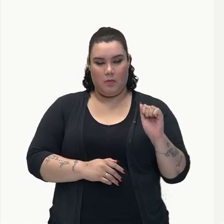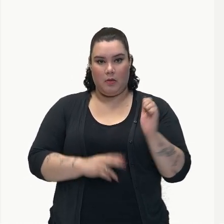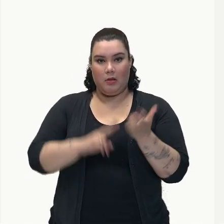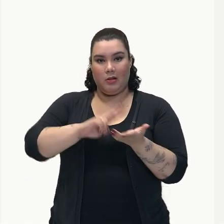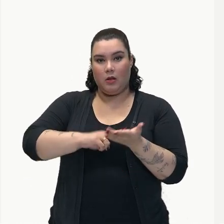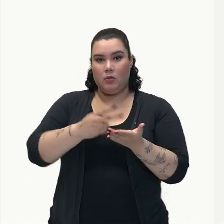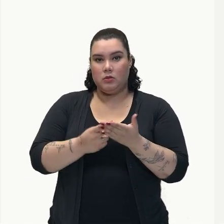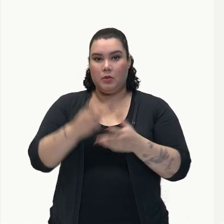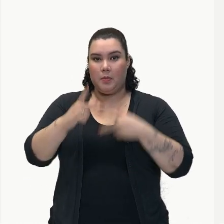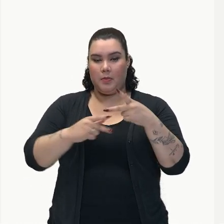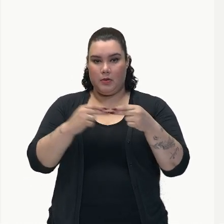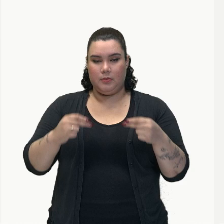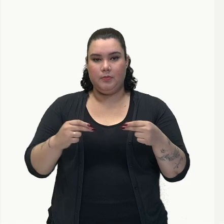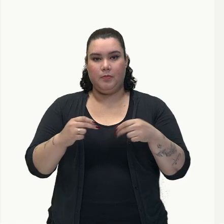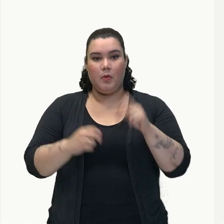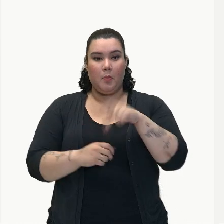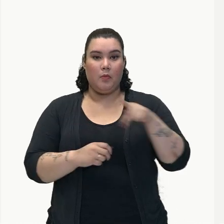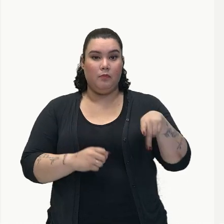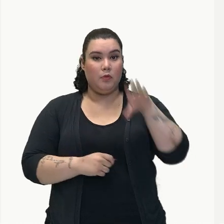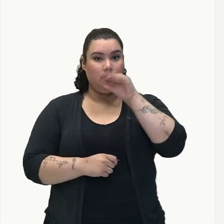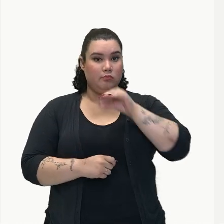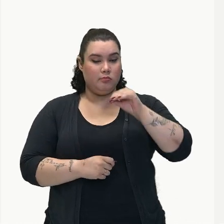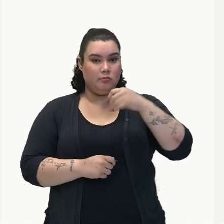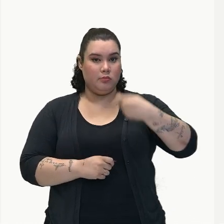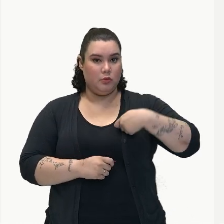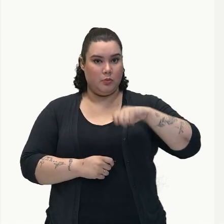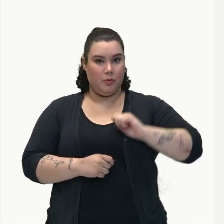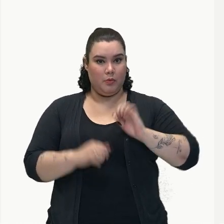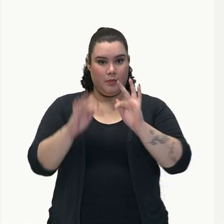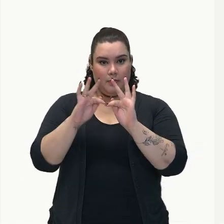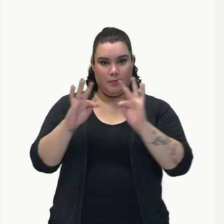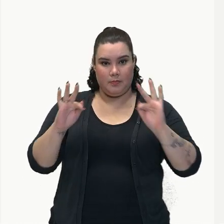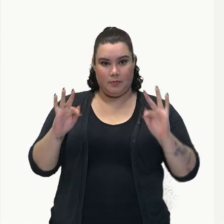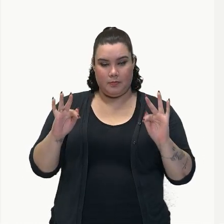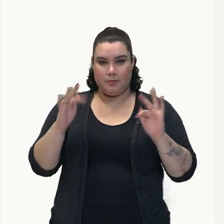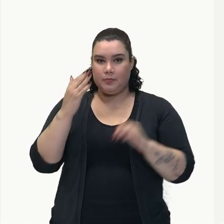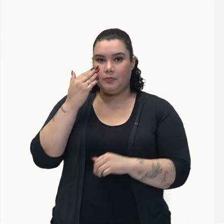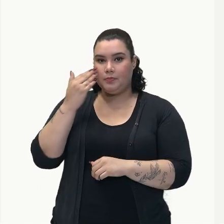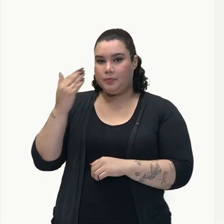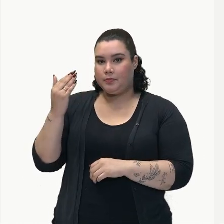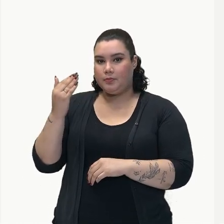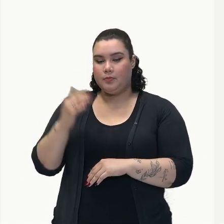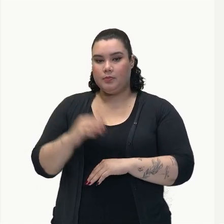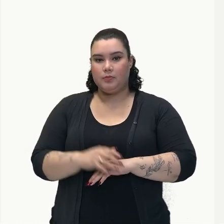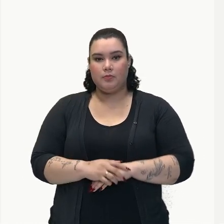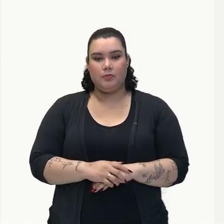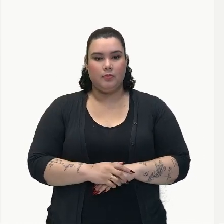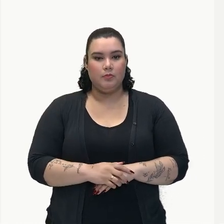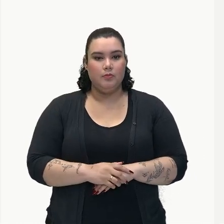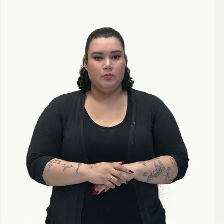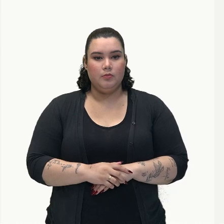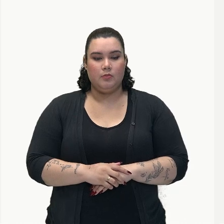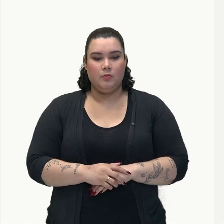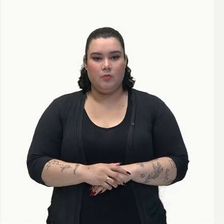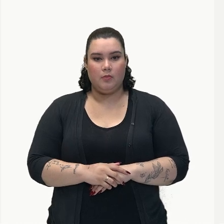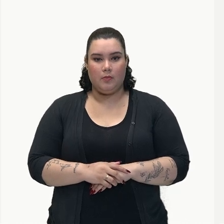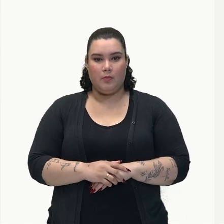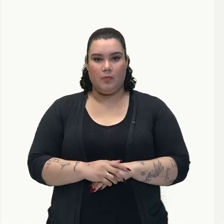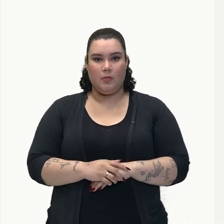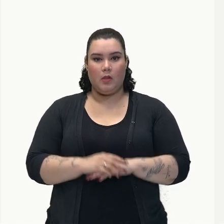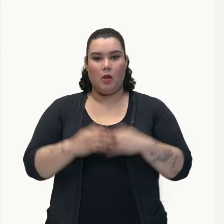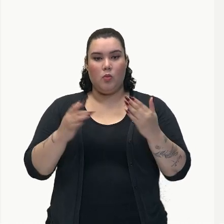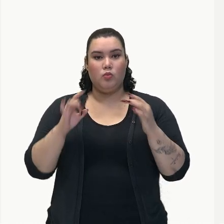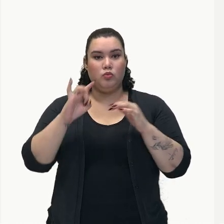para vocês a frase, ok? Vou tirar aqui, essa parte aqui, vou deixar o sublinhado somente